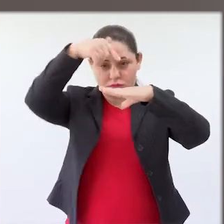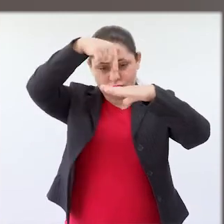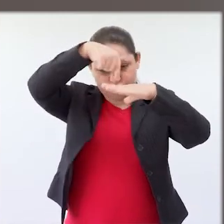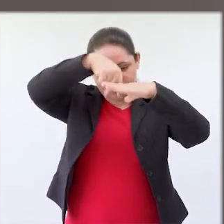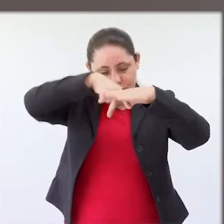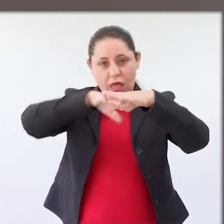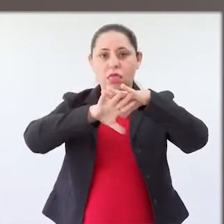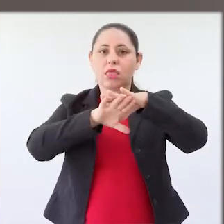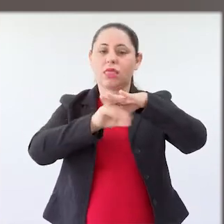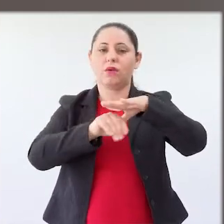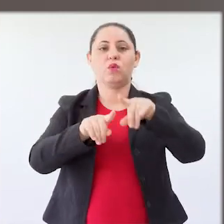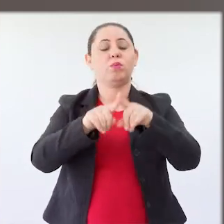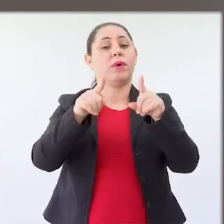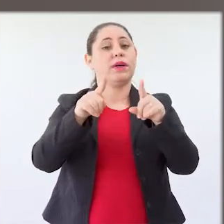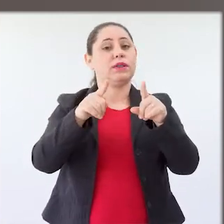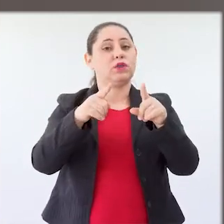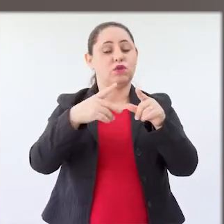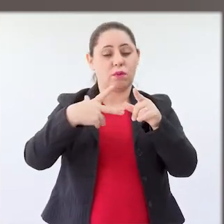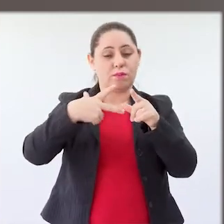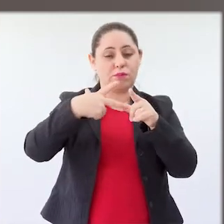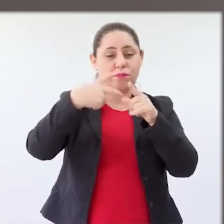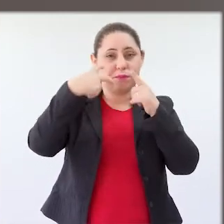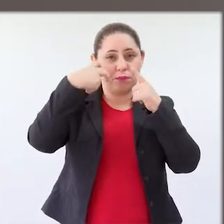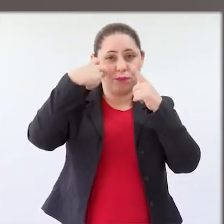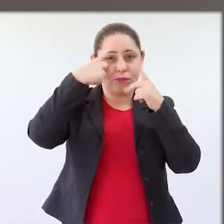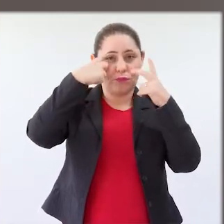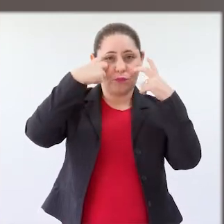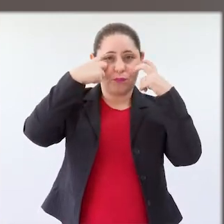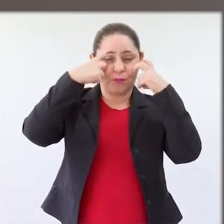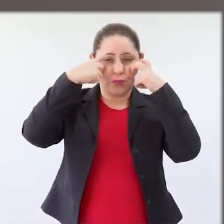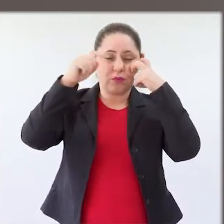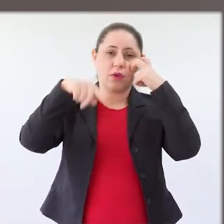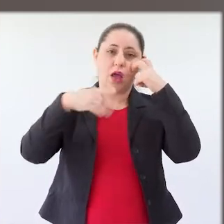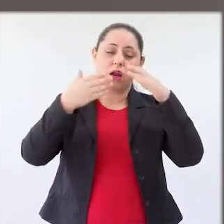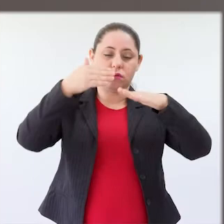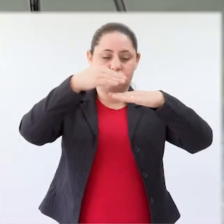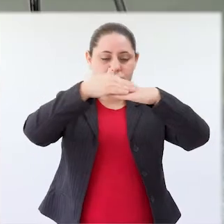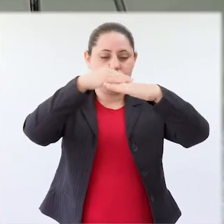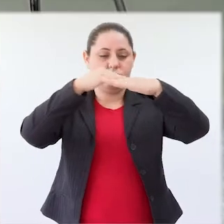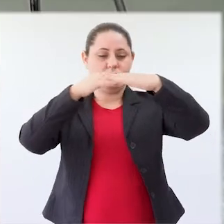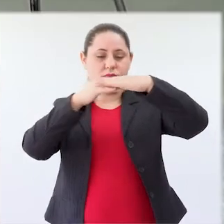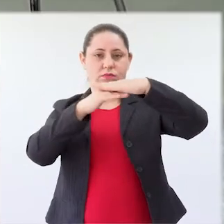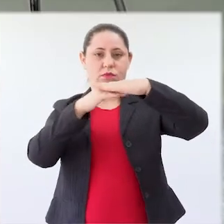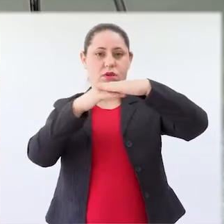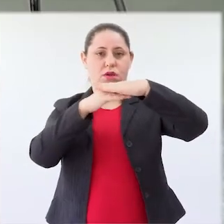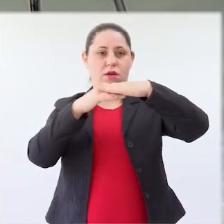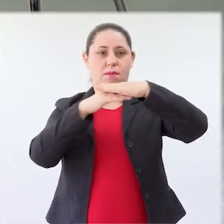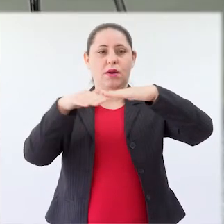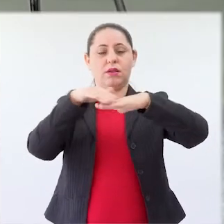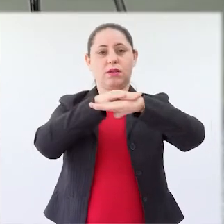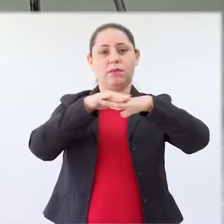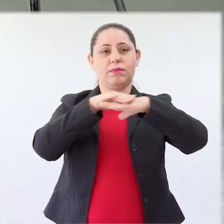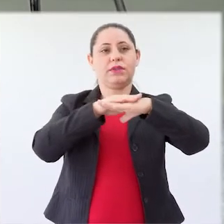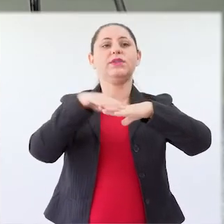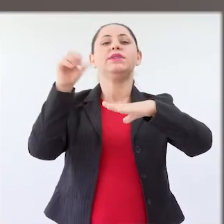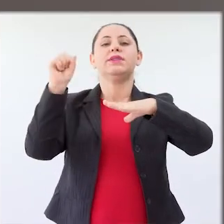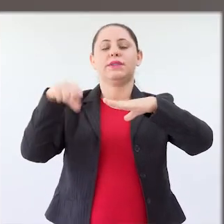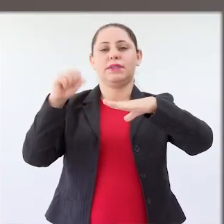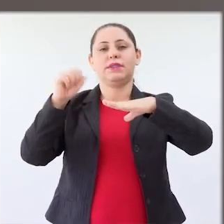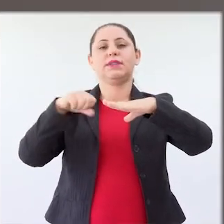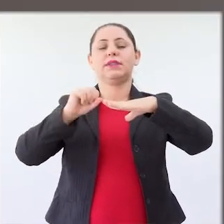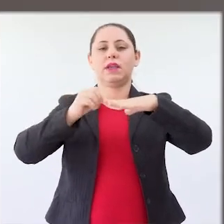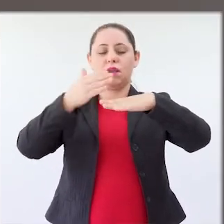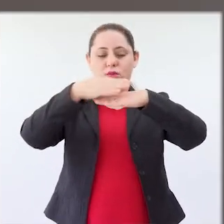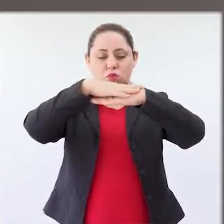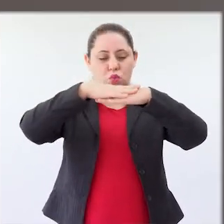ela não consegue fazer uma penetração, enquanto que o outro produto que nós injetamos, nós entramos em outra camada e